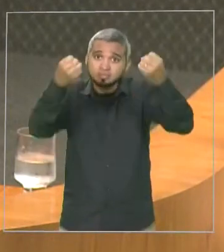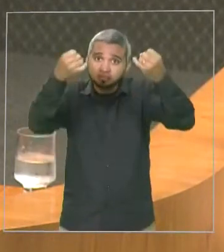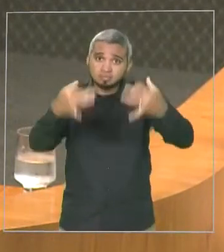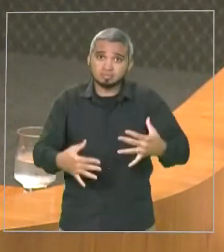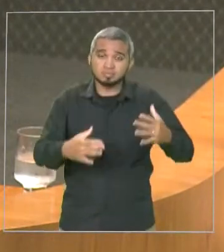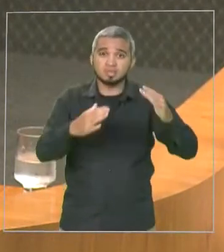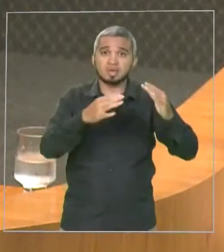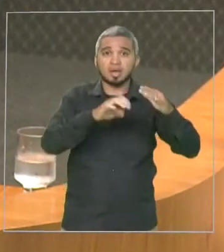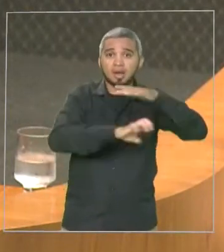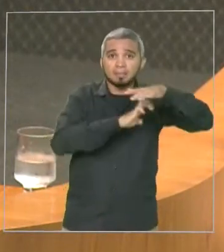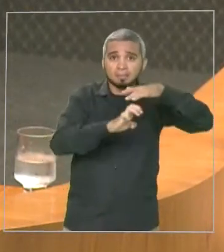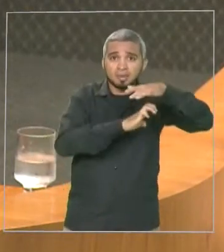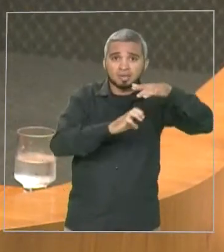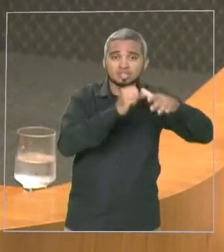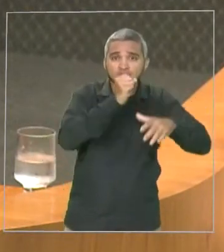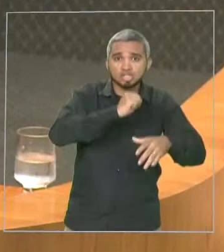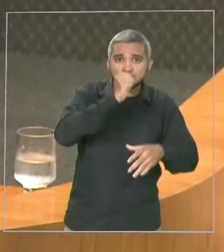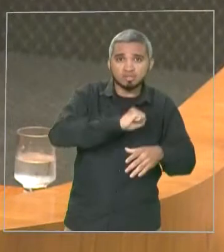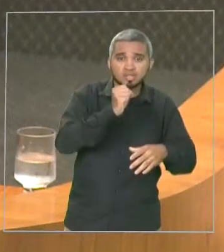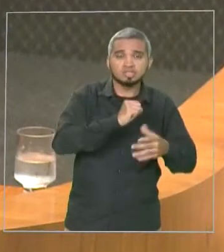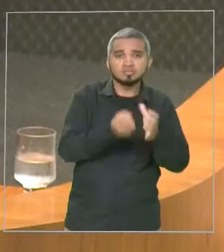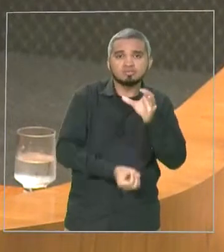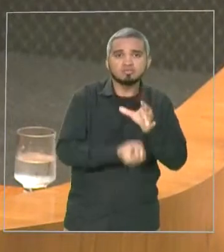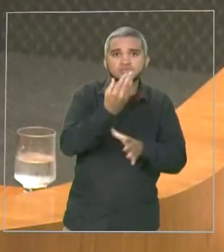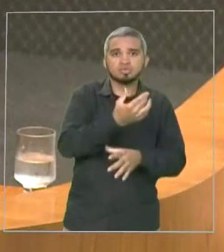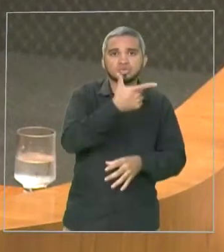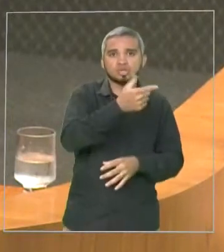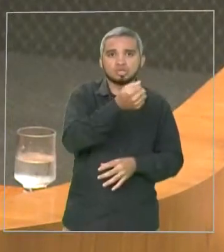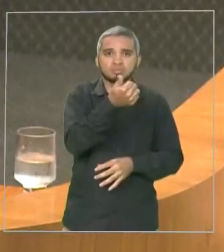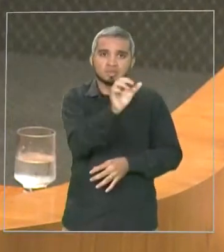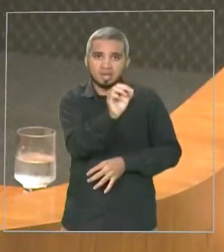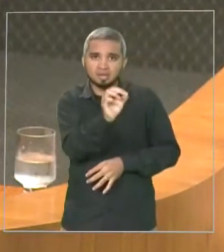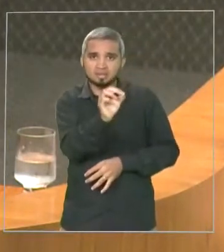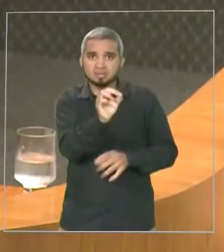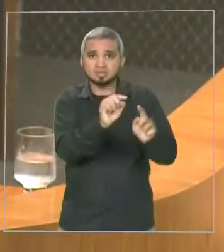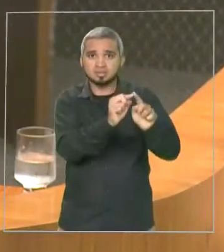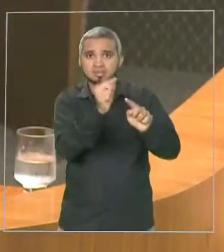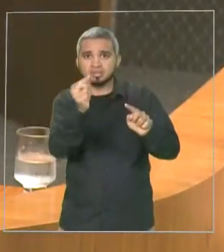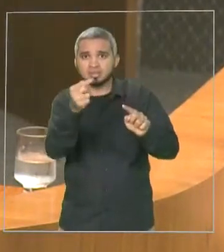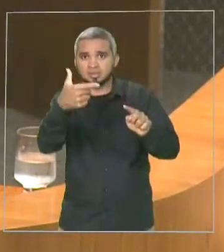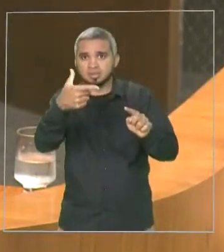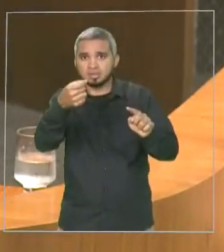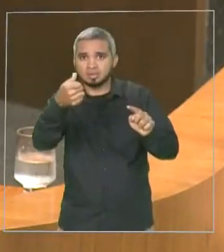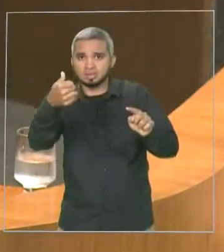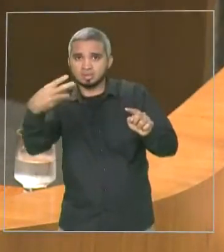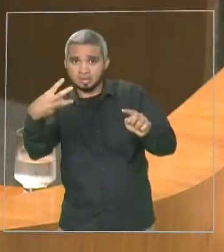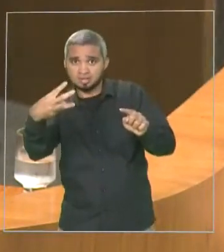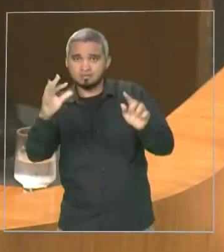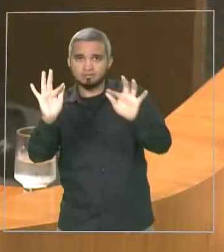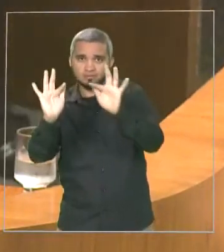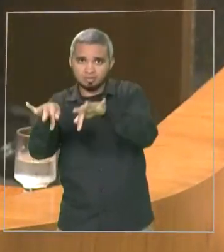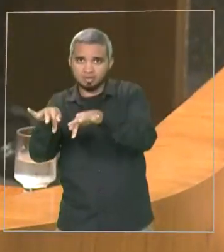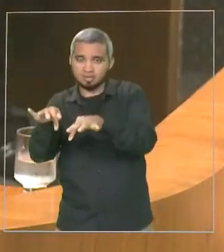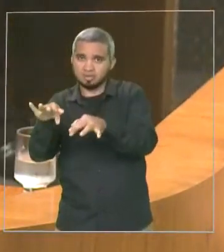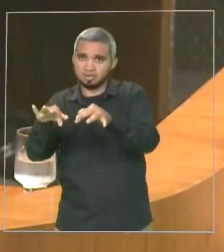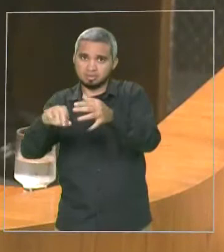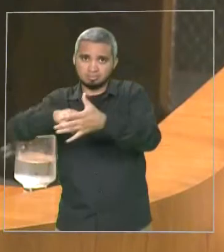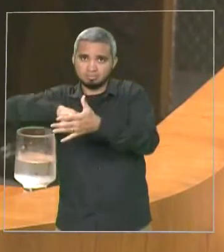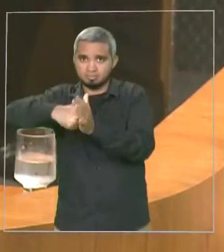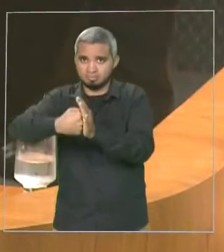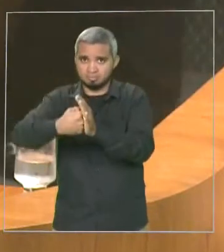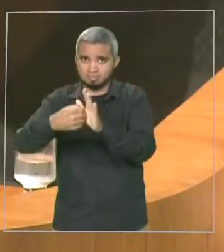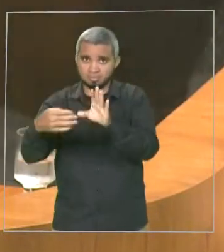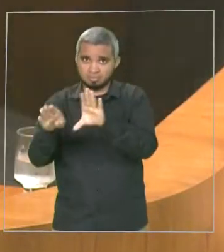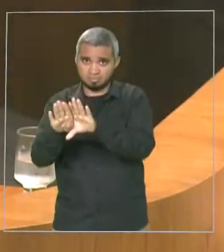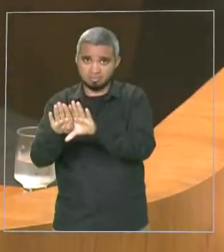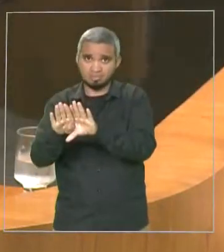janeiro de 2010. Ela deixou de existir em 2013. 2013, deputado Levi, deputado Marco Aurélio, foram